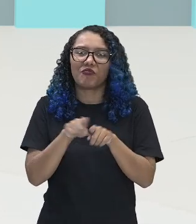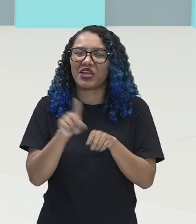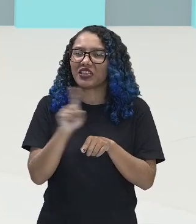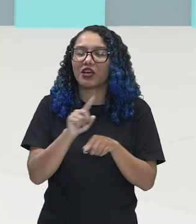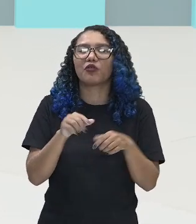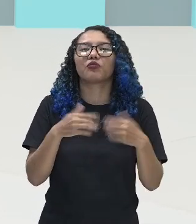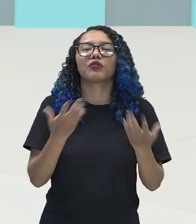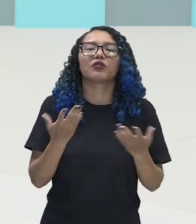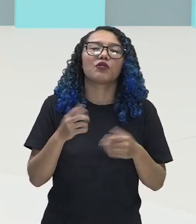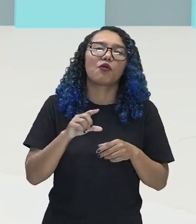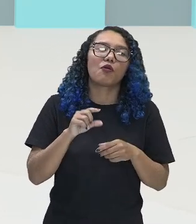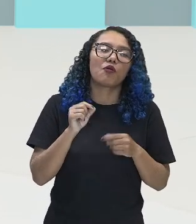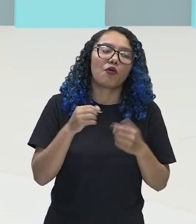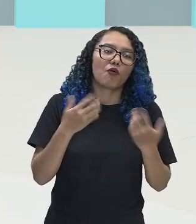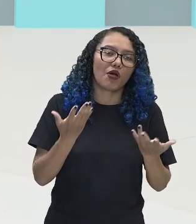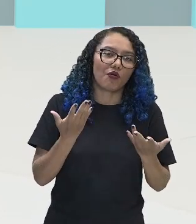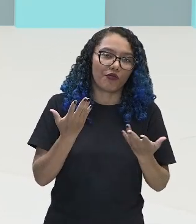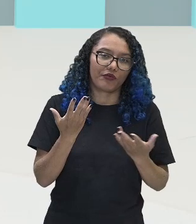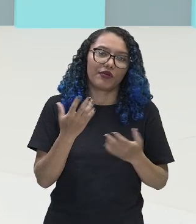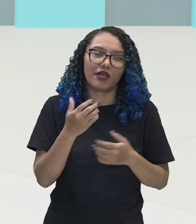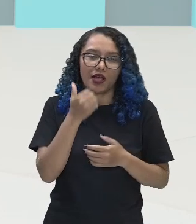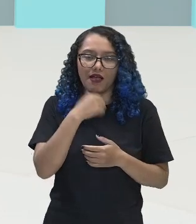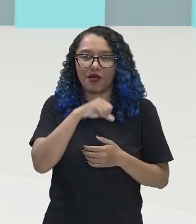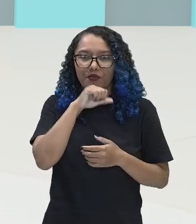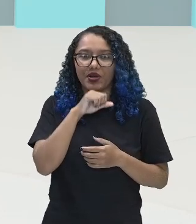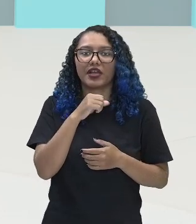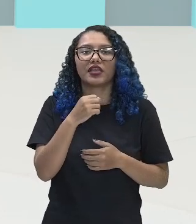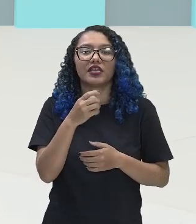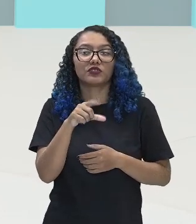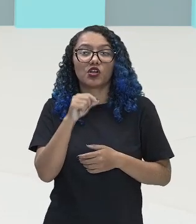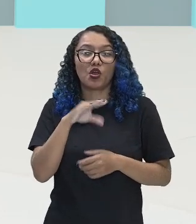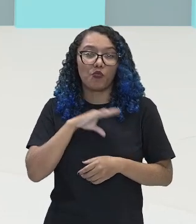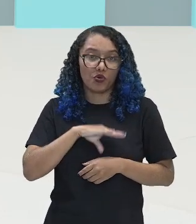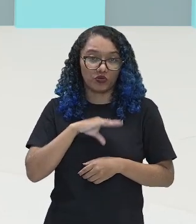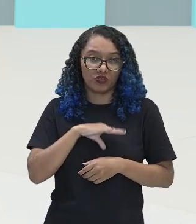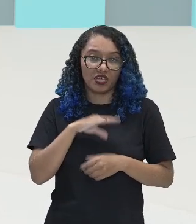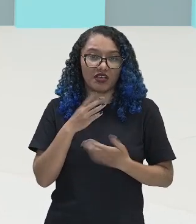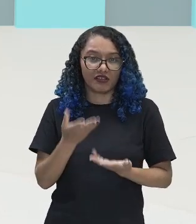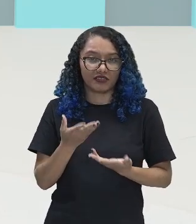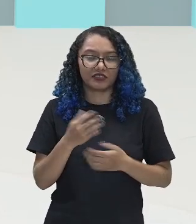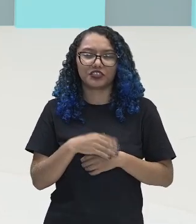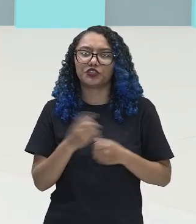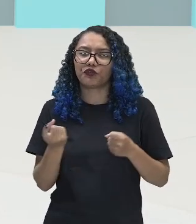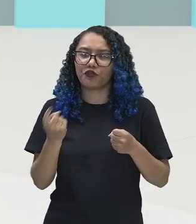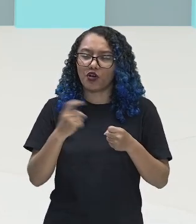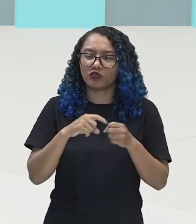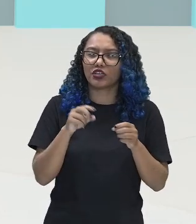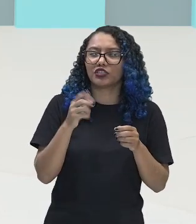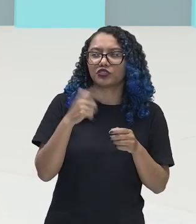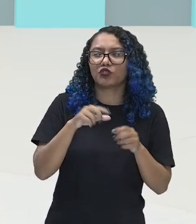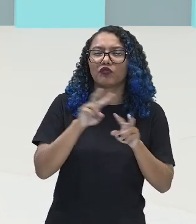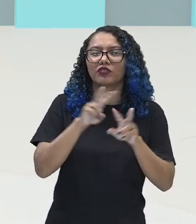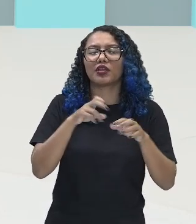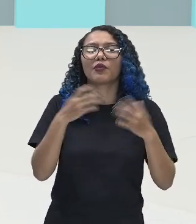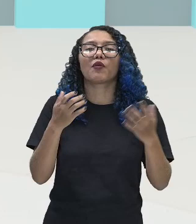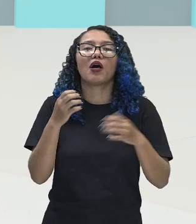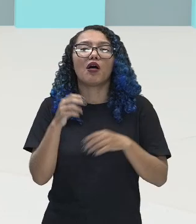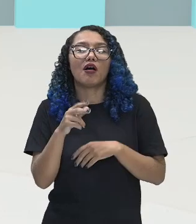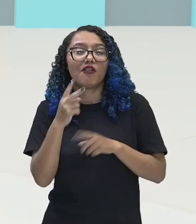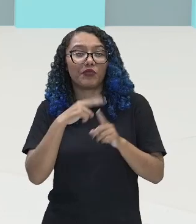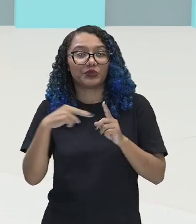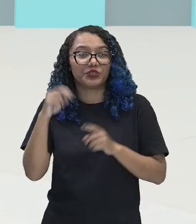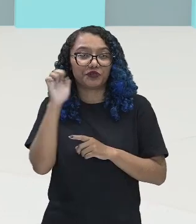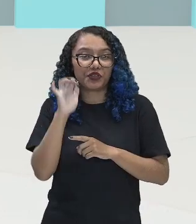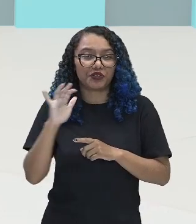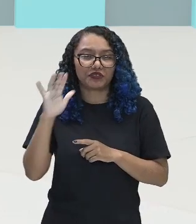ideia que eu falei lá no início a respeito da visão eurocêntrica. E tanto que se nós pensarmos hoje, né, quando falam, não sei se vocês